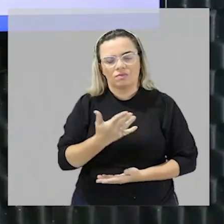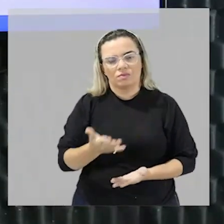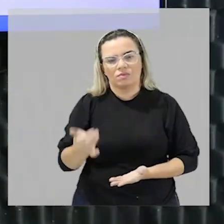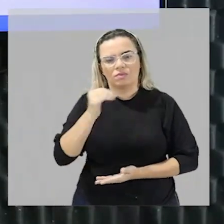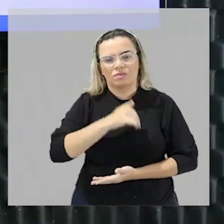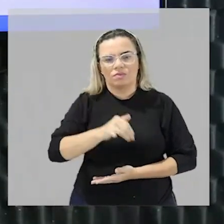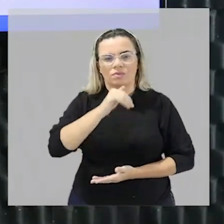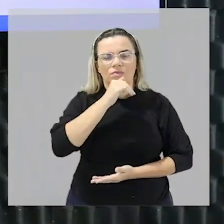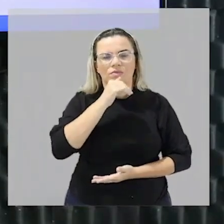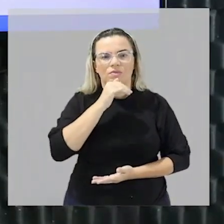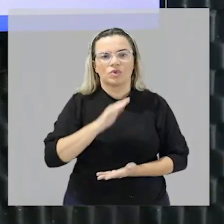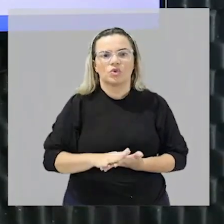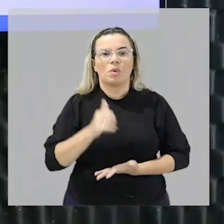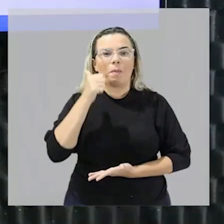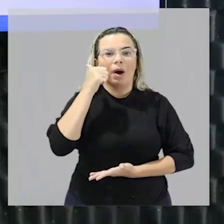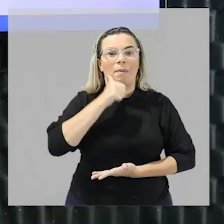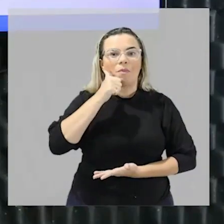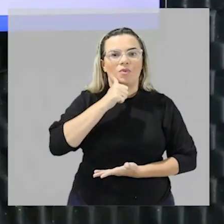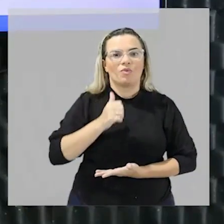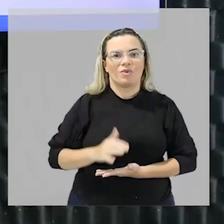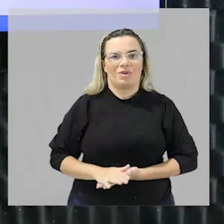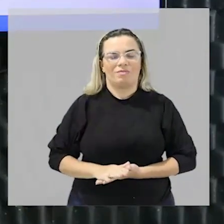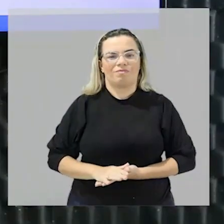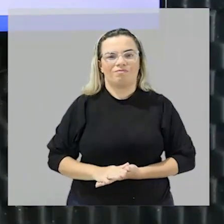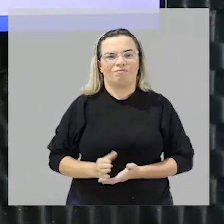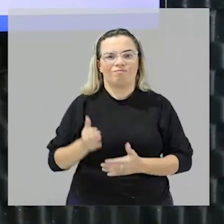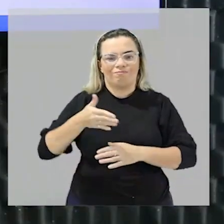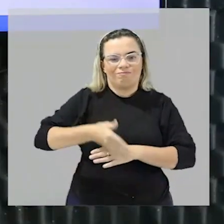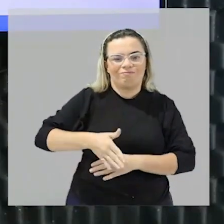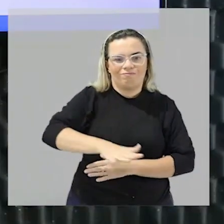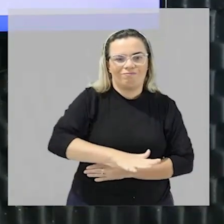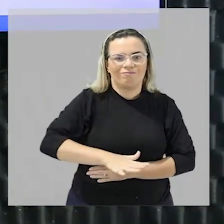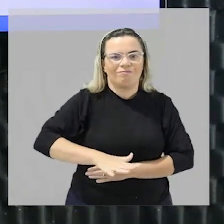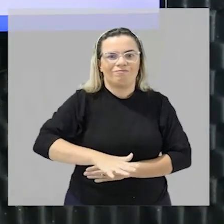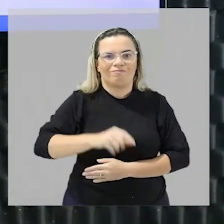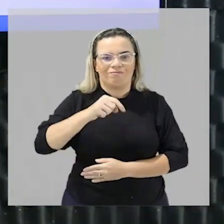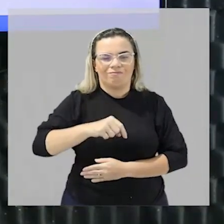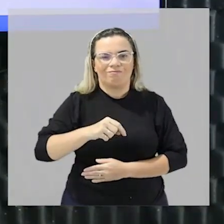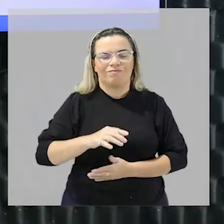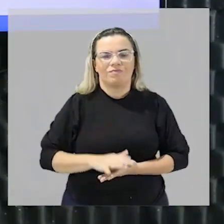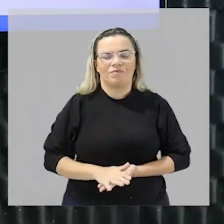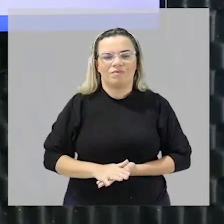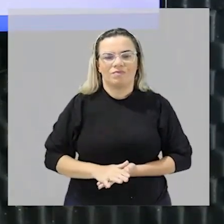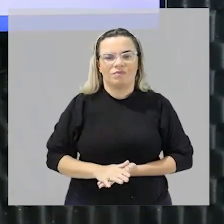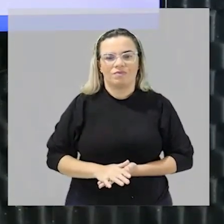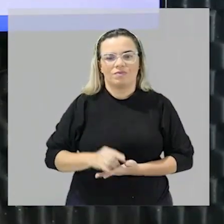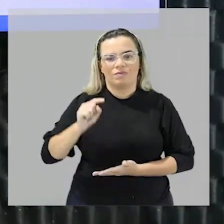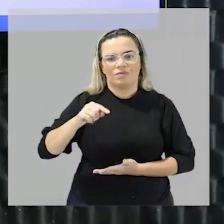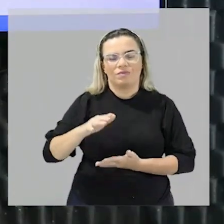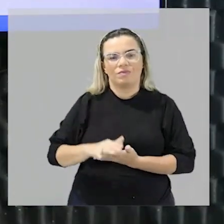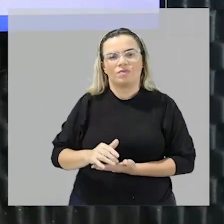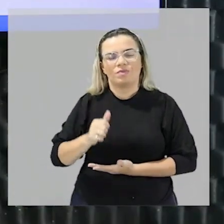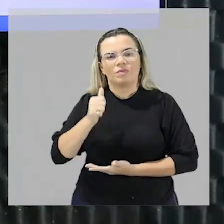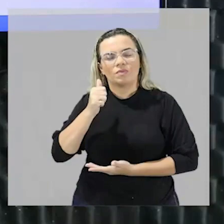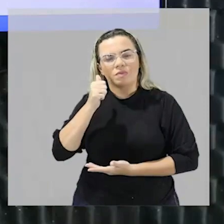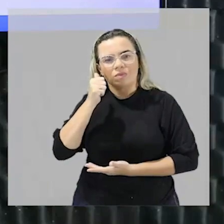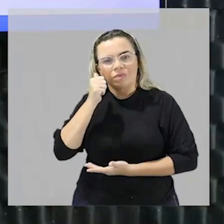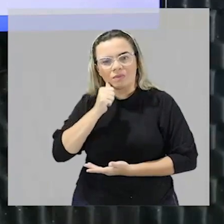por exemplo, de uma mulher, que era uma mulher, gênero feminino,